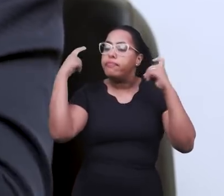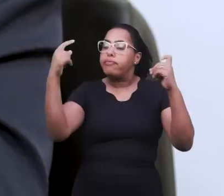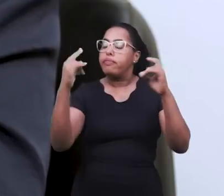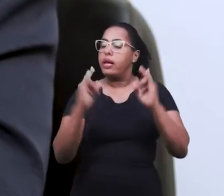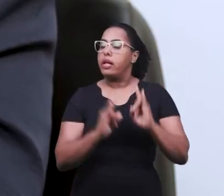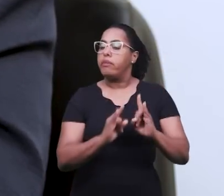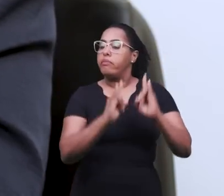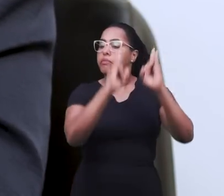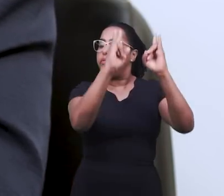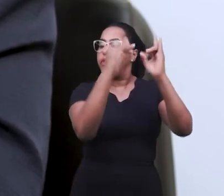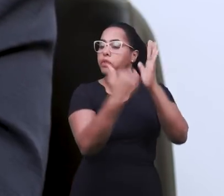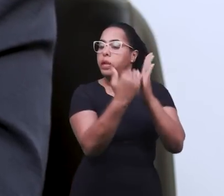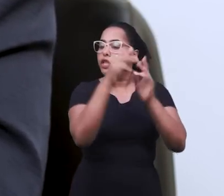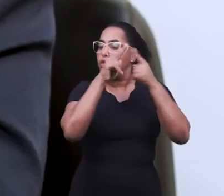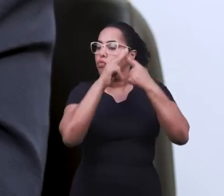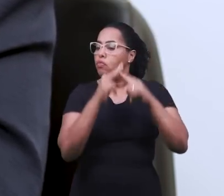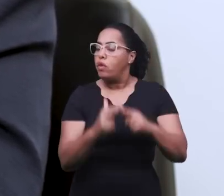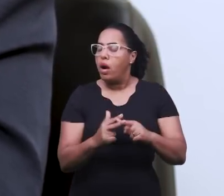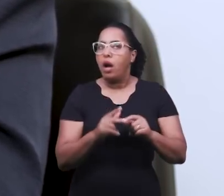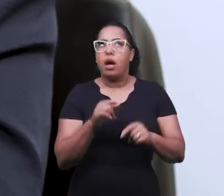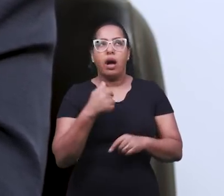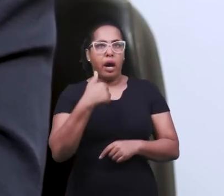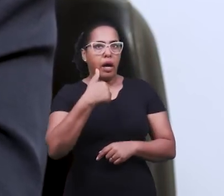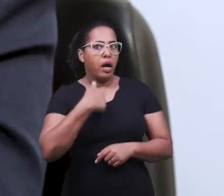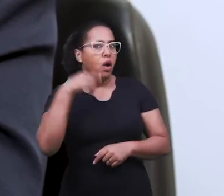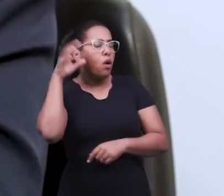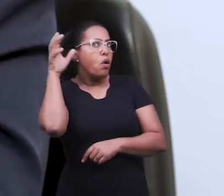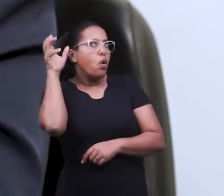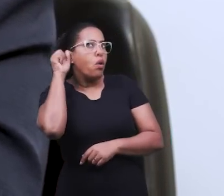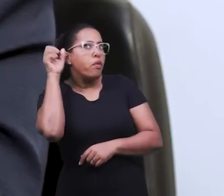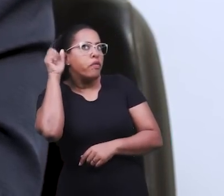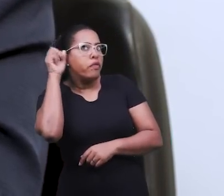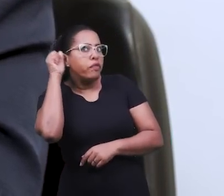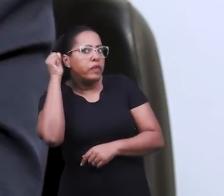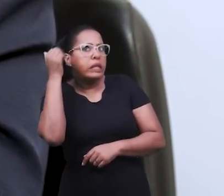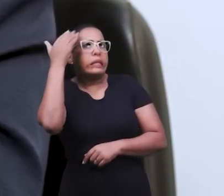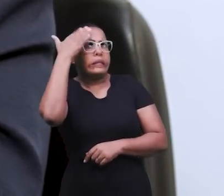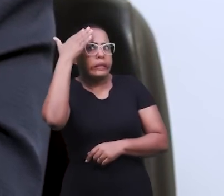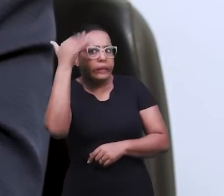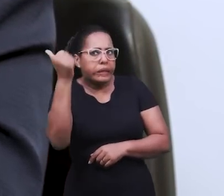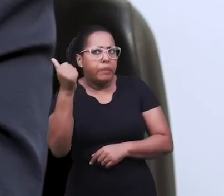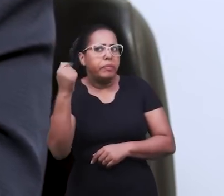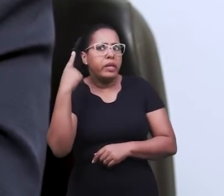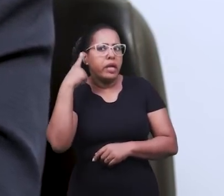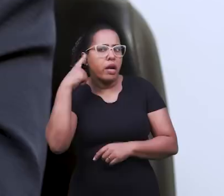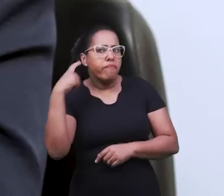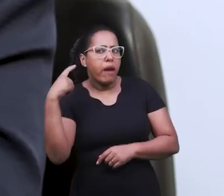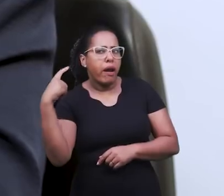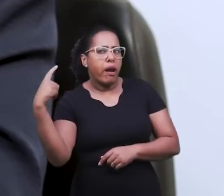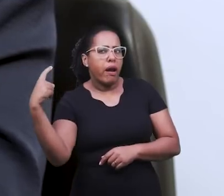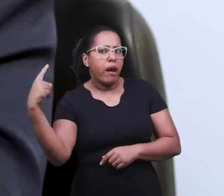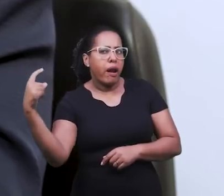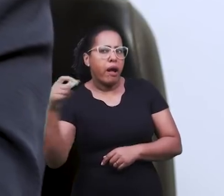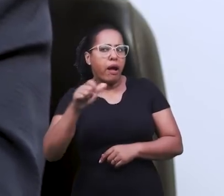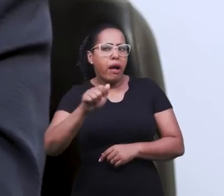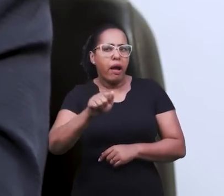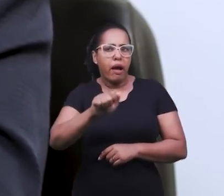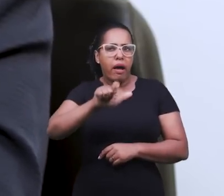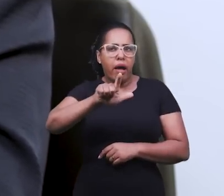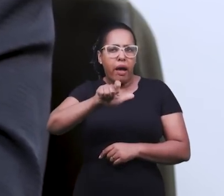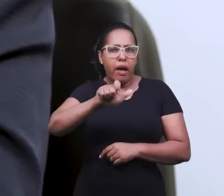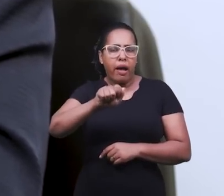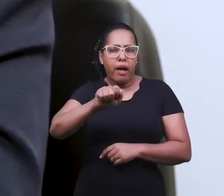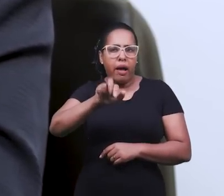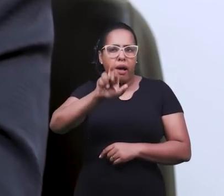uma coisa para se ouvir com som audível, com os ouvidos, né? Não é um som audível, não. É alguma coisa